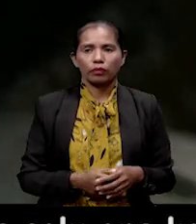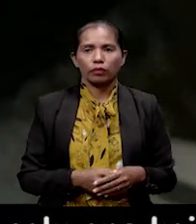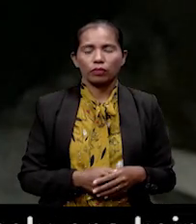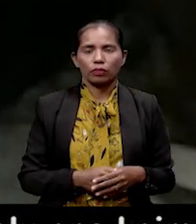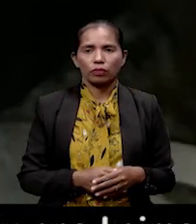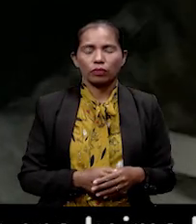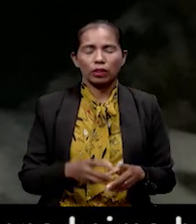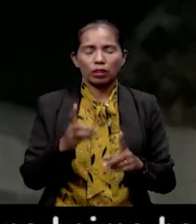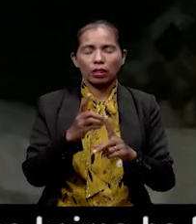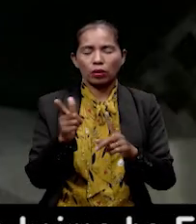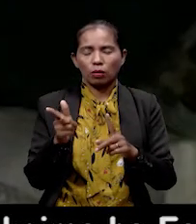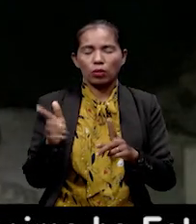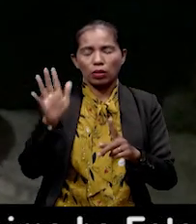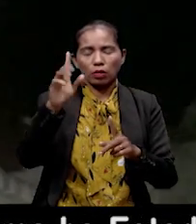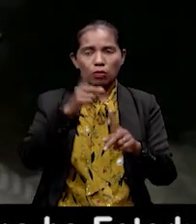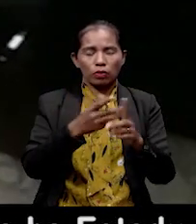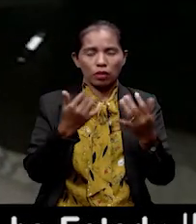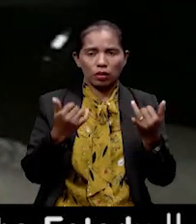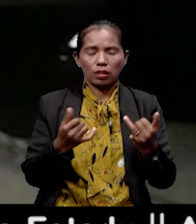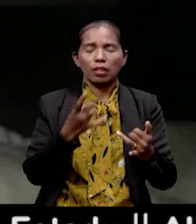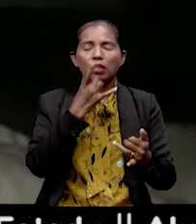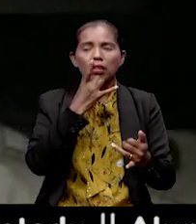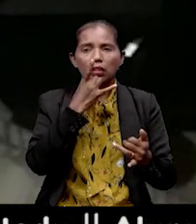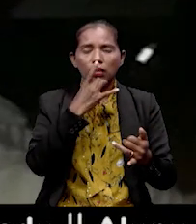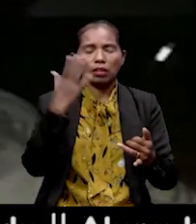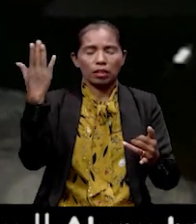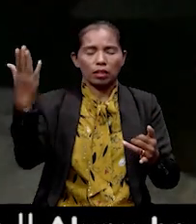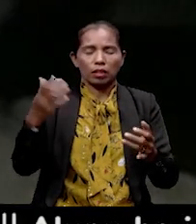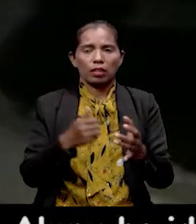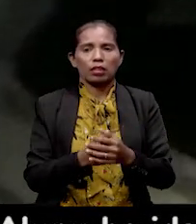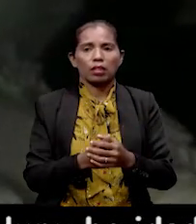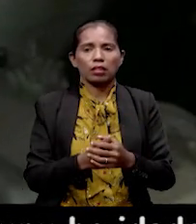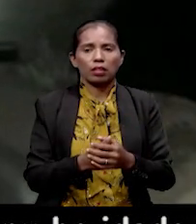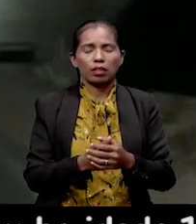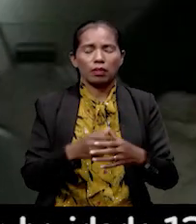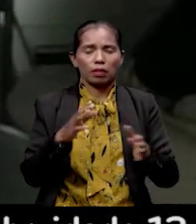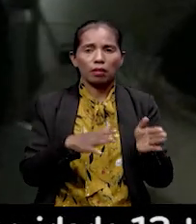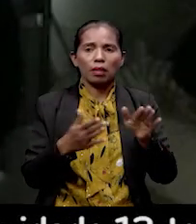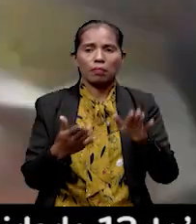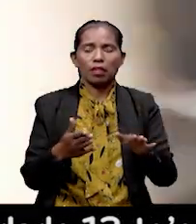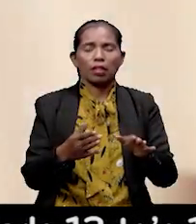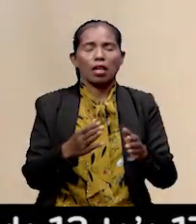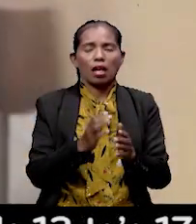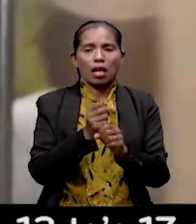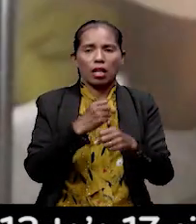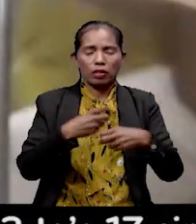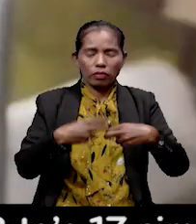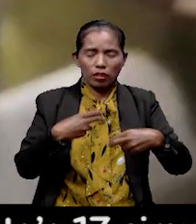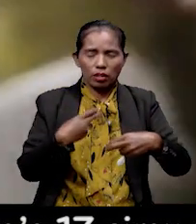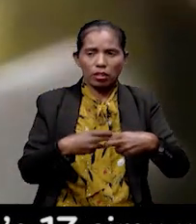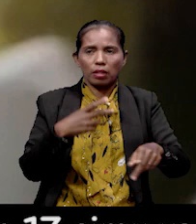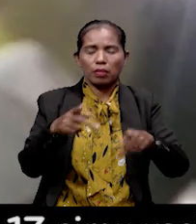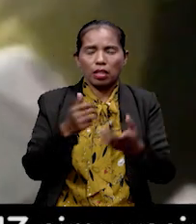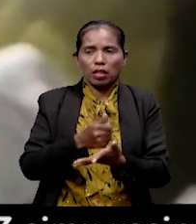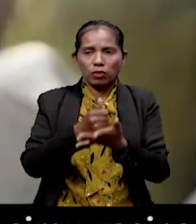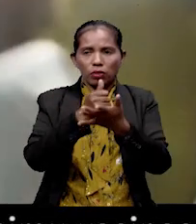Iha lorong ronul resin lima fulang ne, eletricidade e centro saúde kumoro mate, dificulta servisu pessoal saúde nebe atende hela paciente